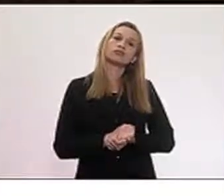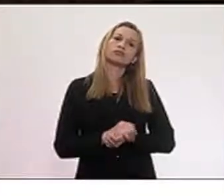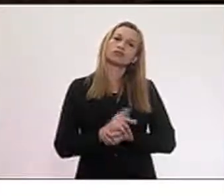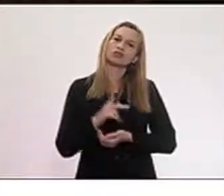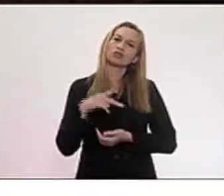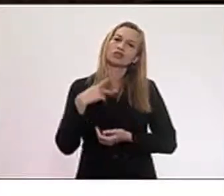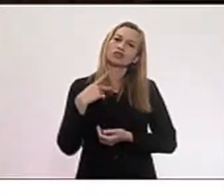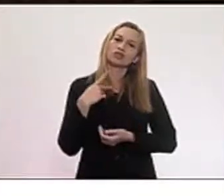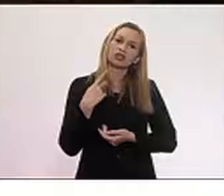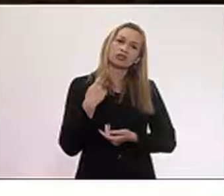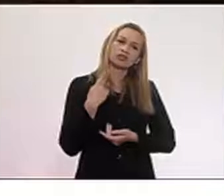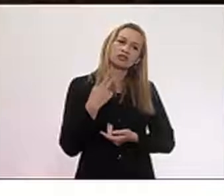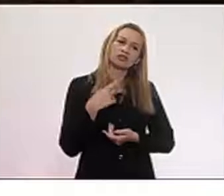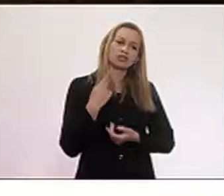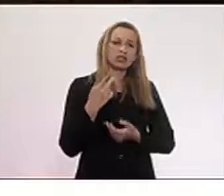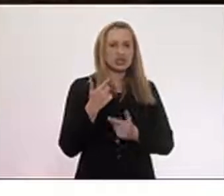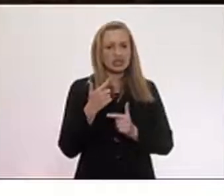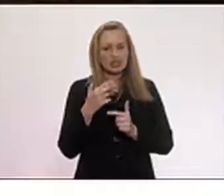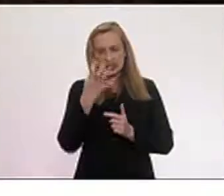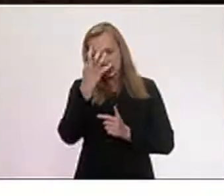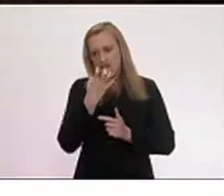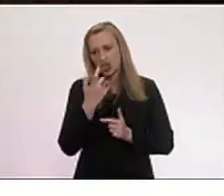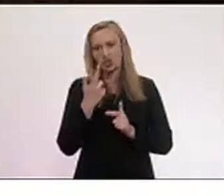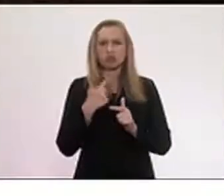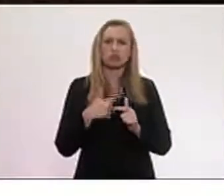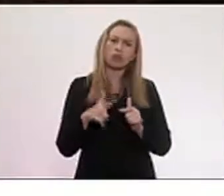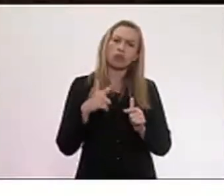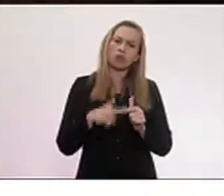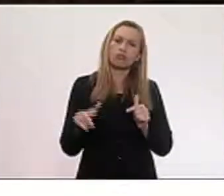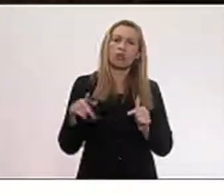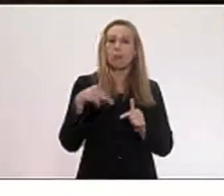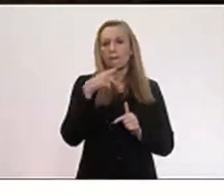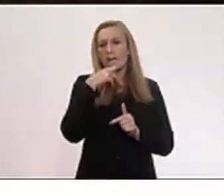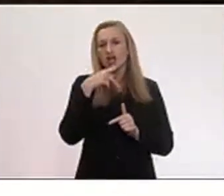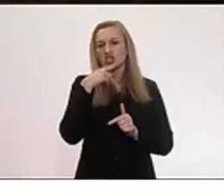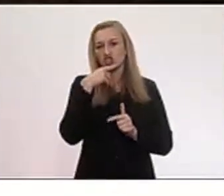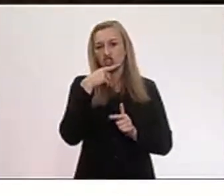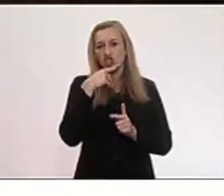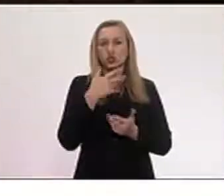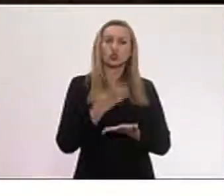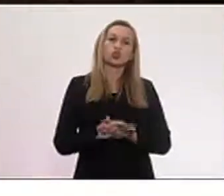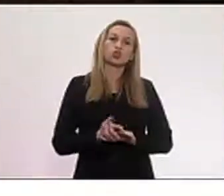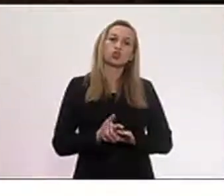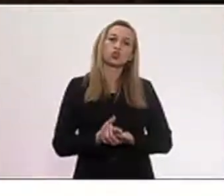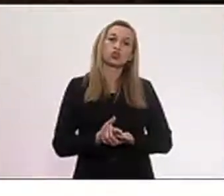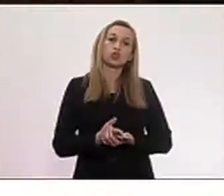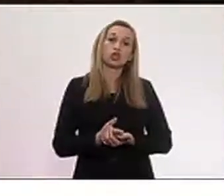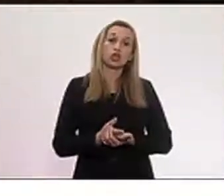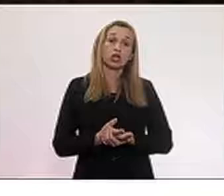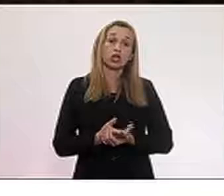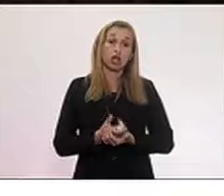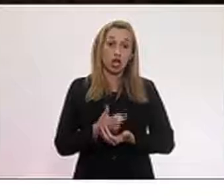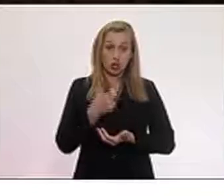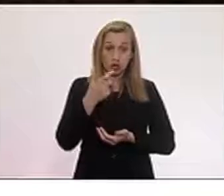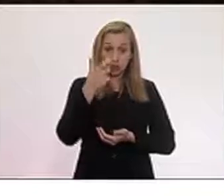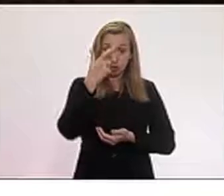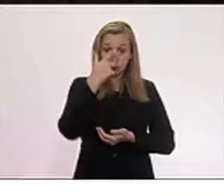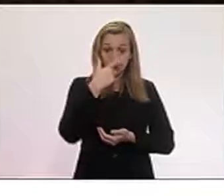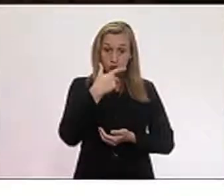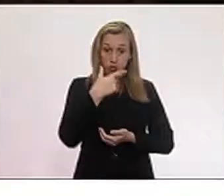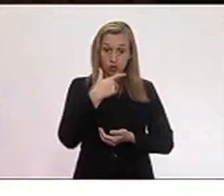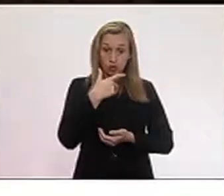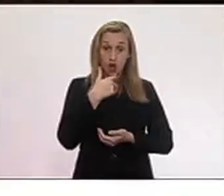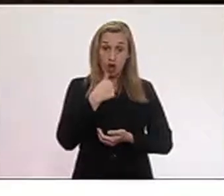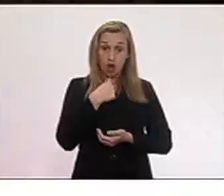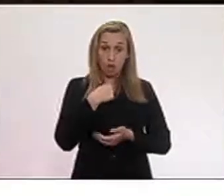sérias contradições com o partido ao qual eu sou filiado, o